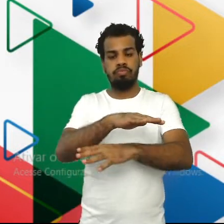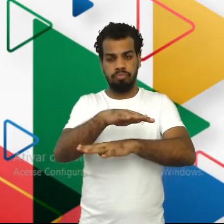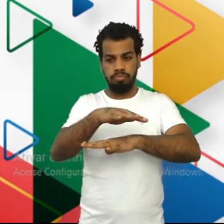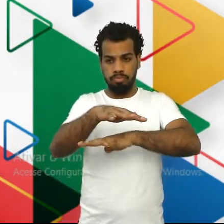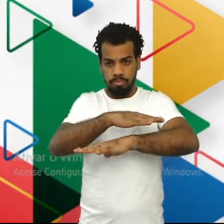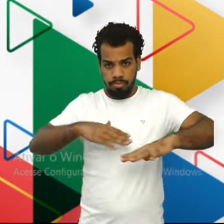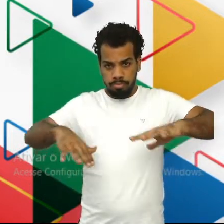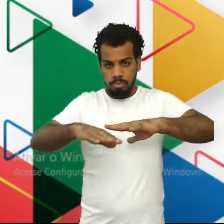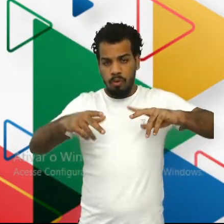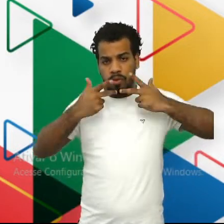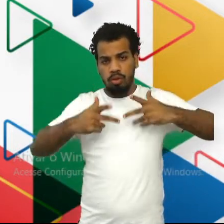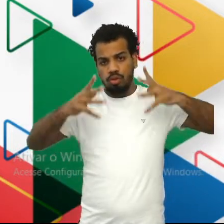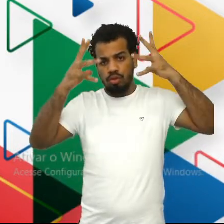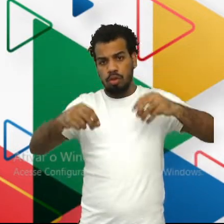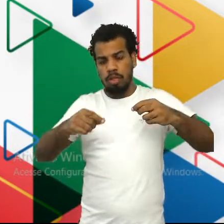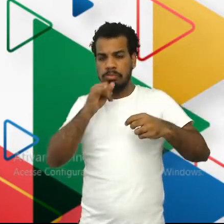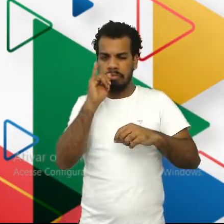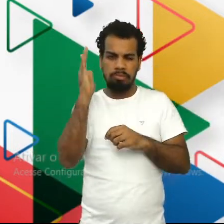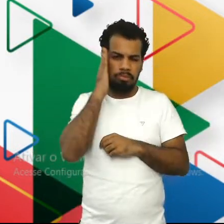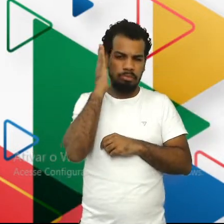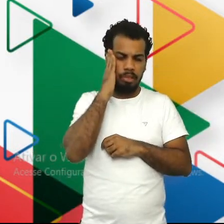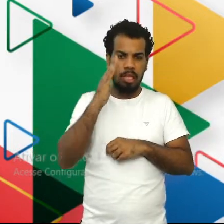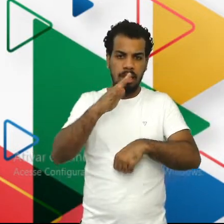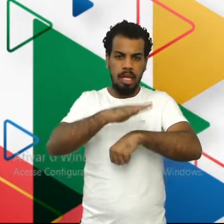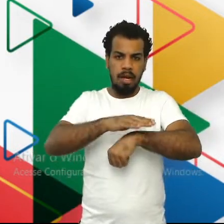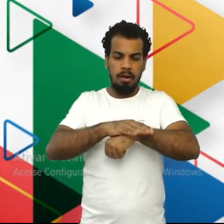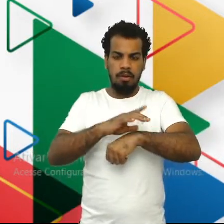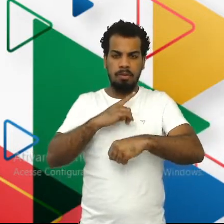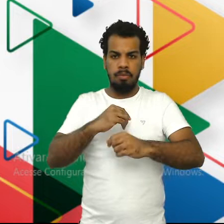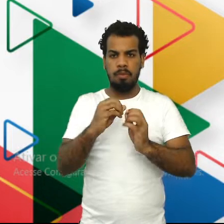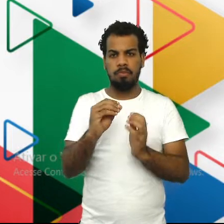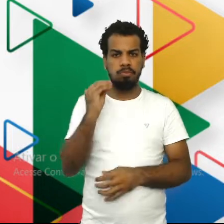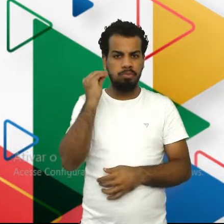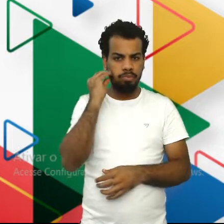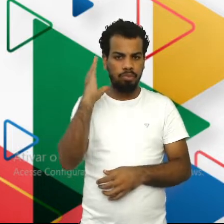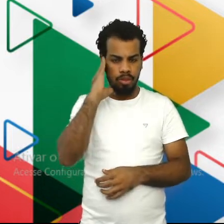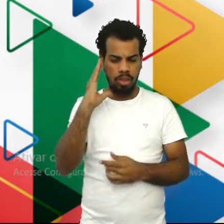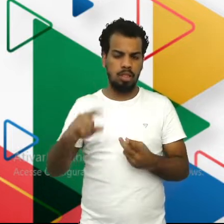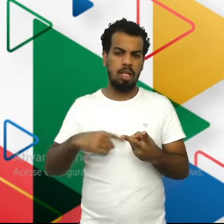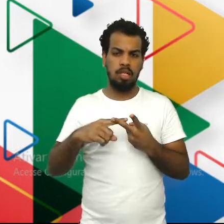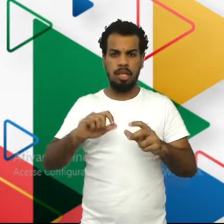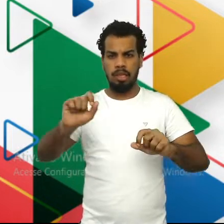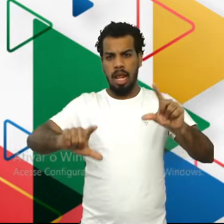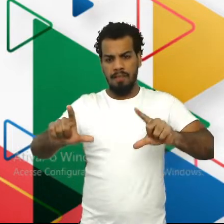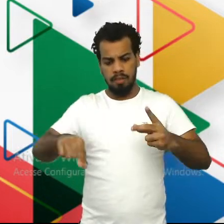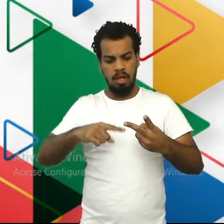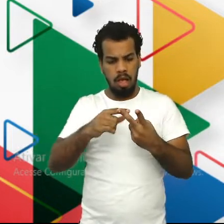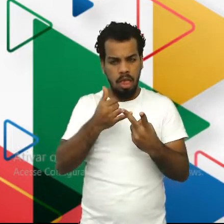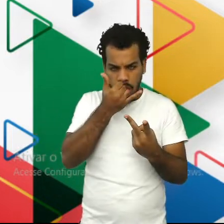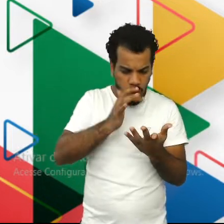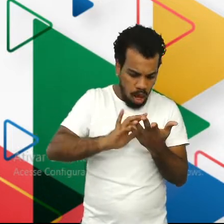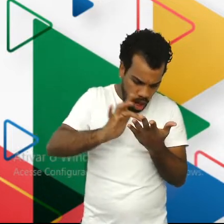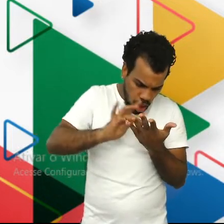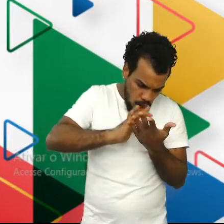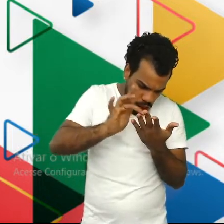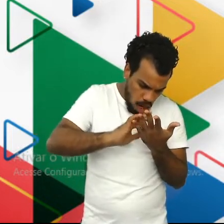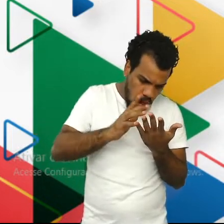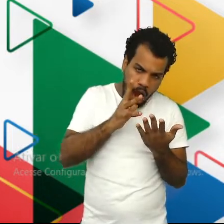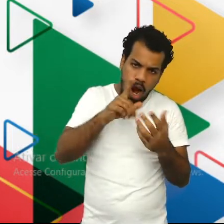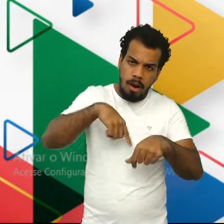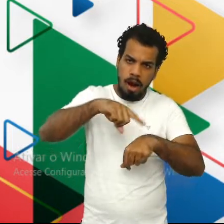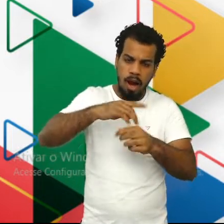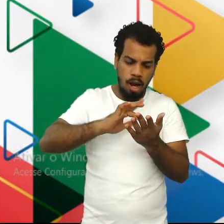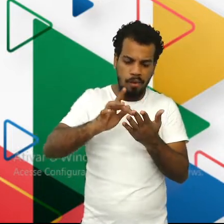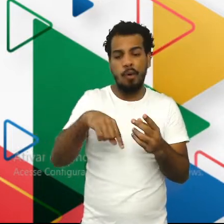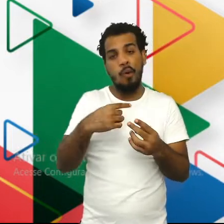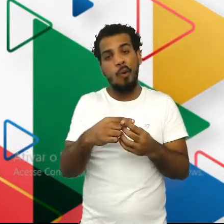se a gente for calcular o tempo em que a gente passa durante o dia no celular, na televisão, escutando música, numa rádio,